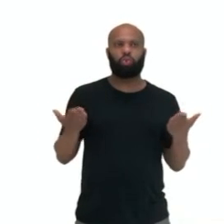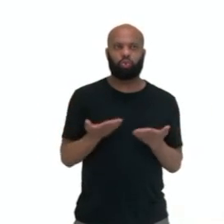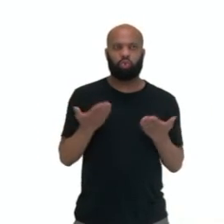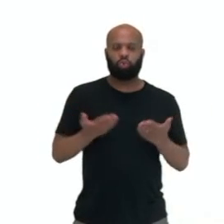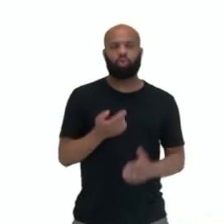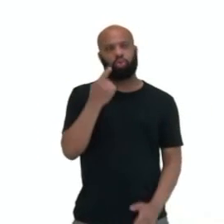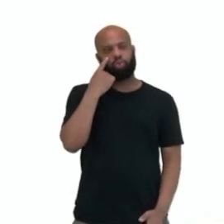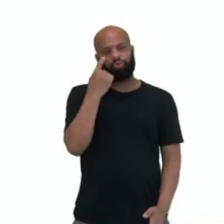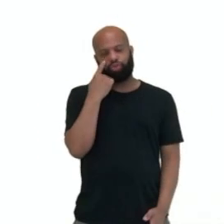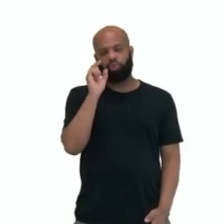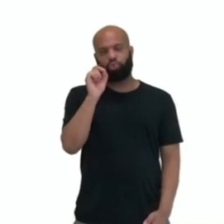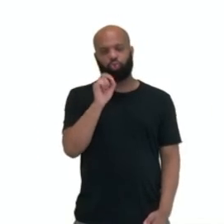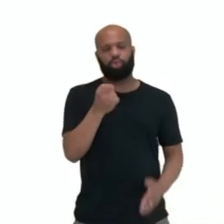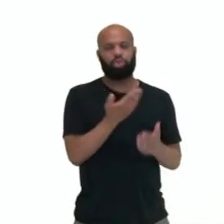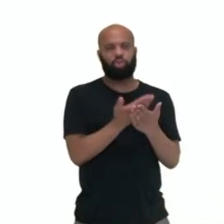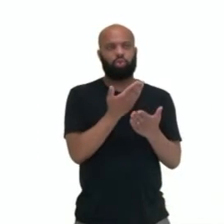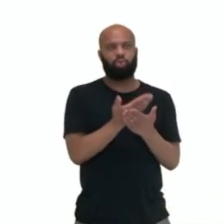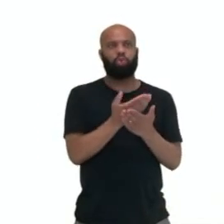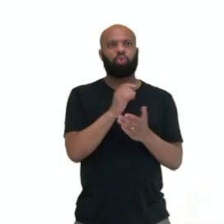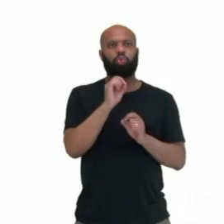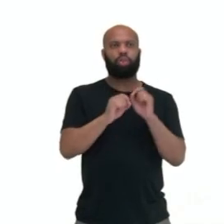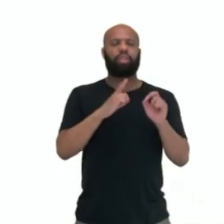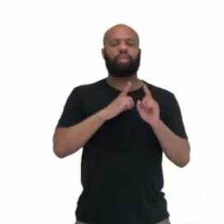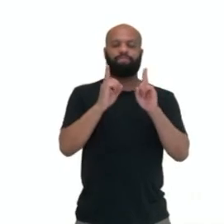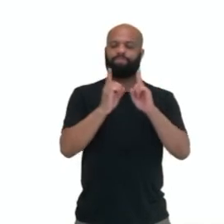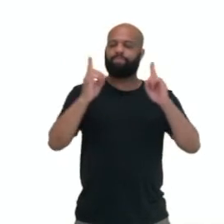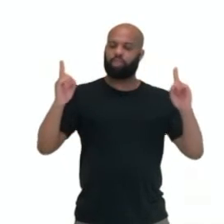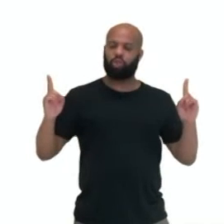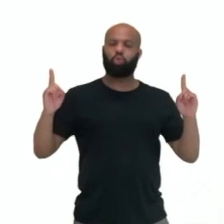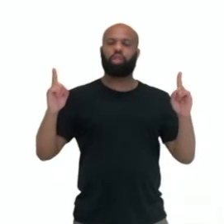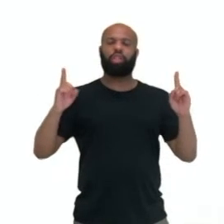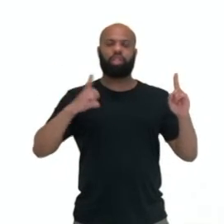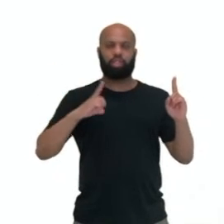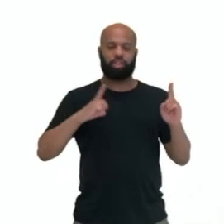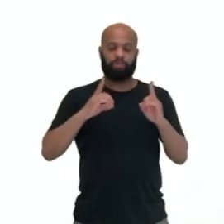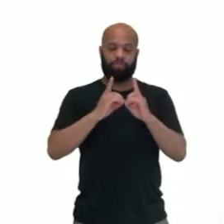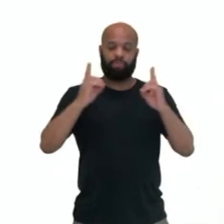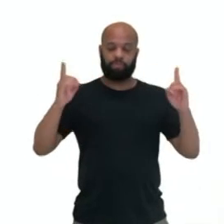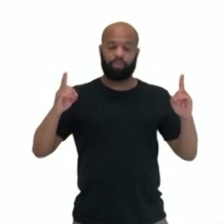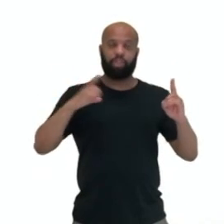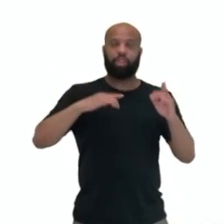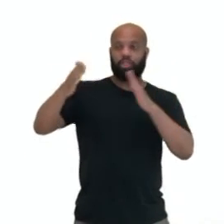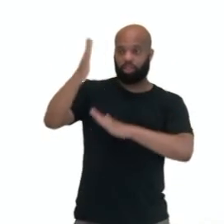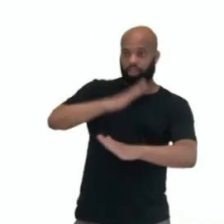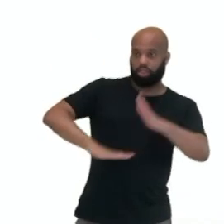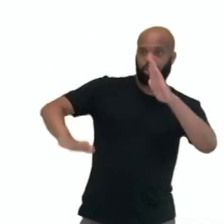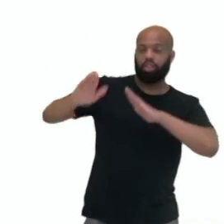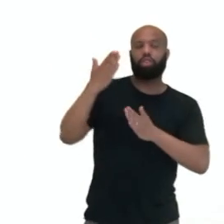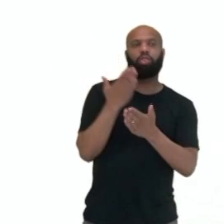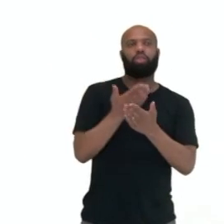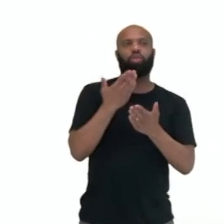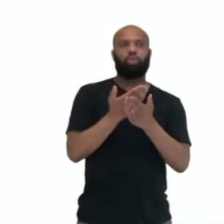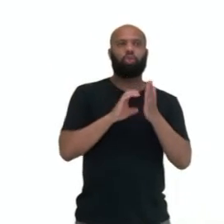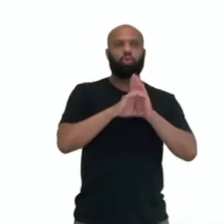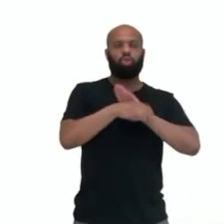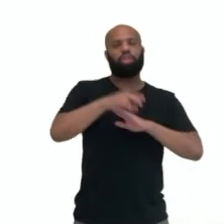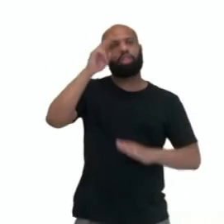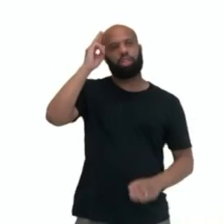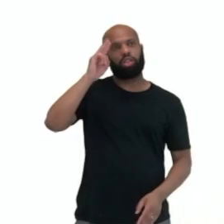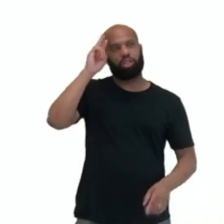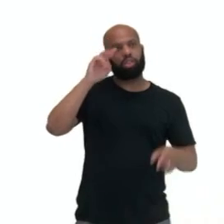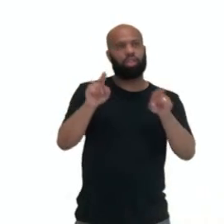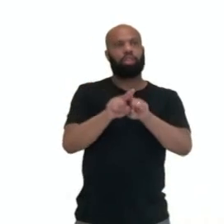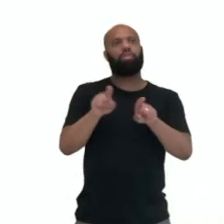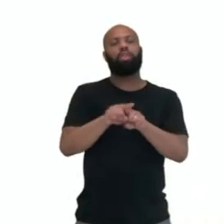hoje? Nós vimos sobre as lutas que mantêm distância, né? No caso, o Karatê. Nós falamos sobre a definição, a história, falamos sobre o